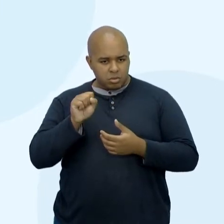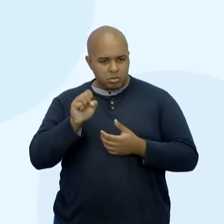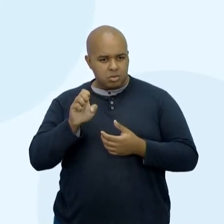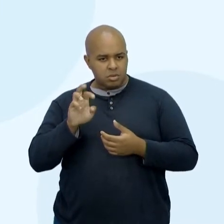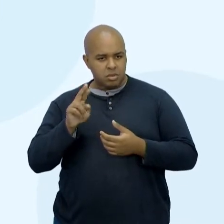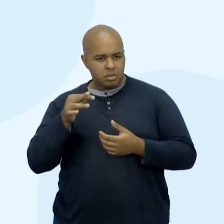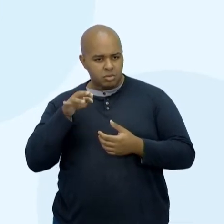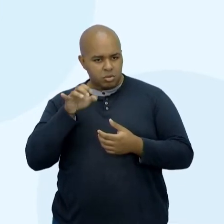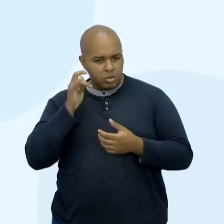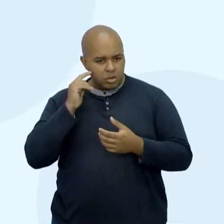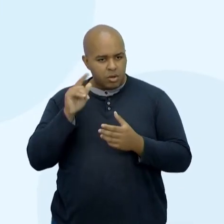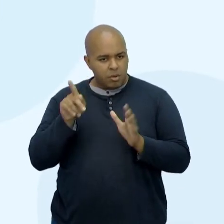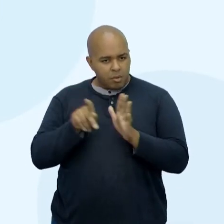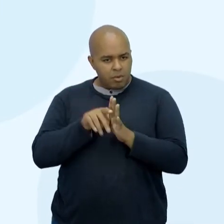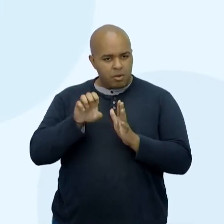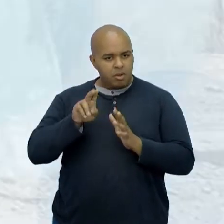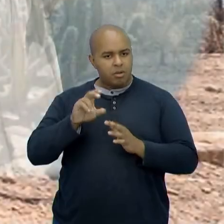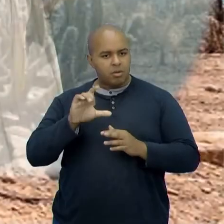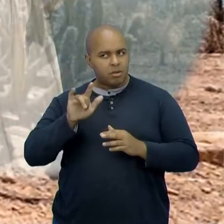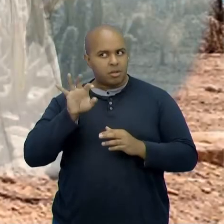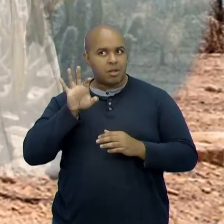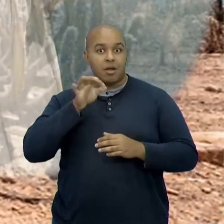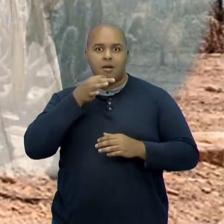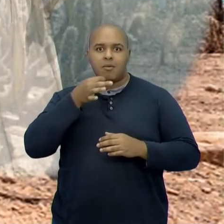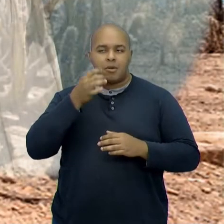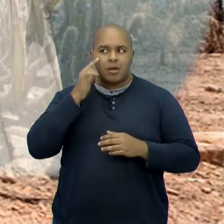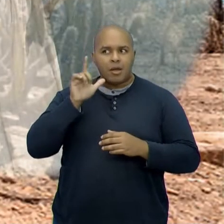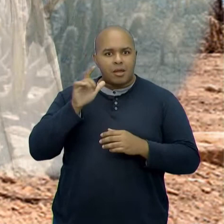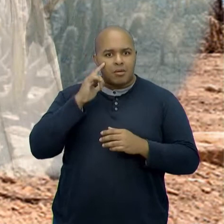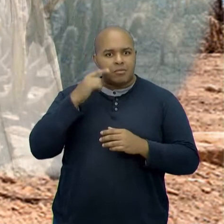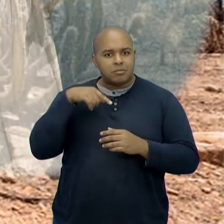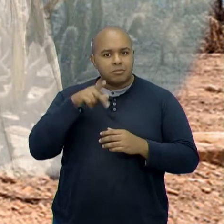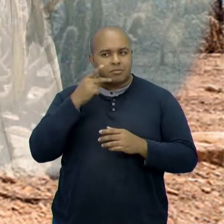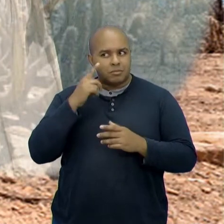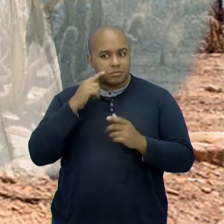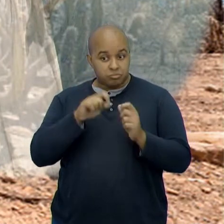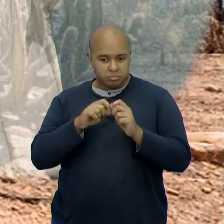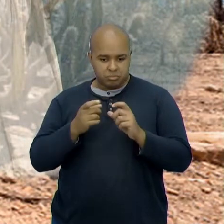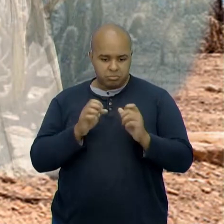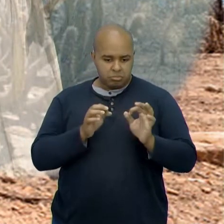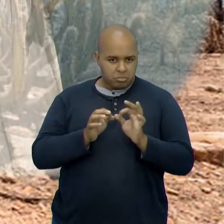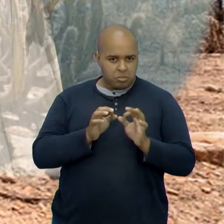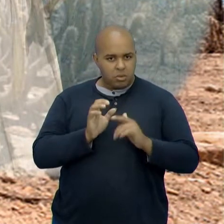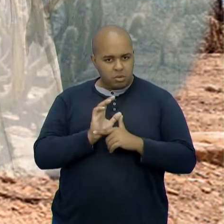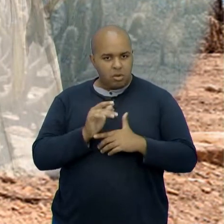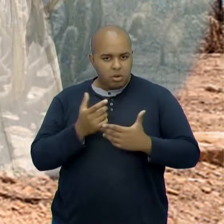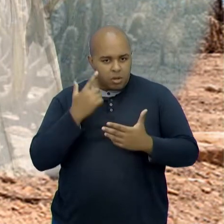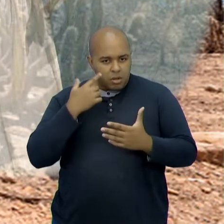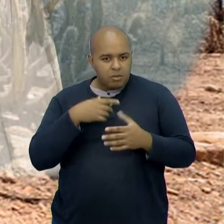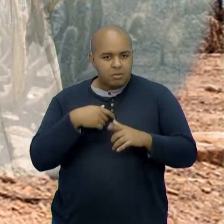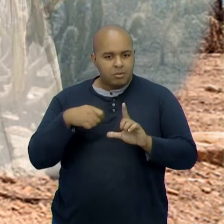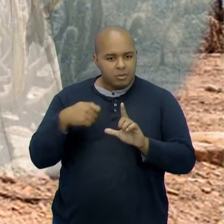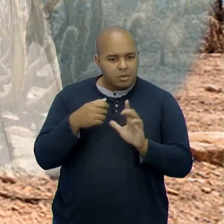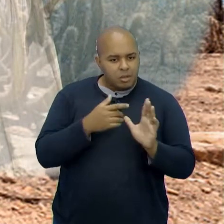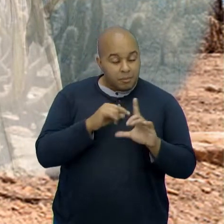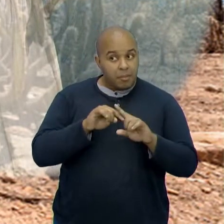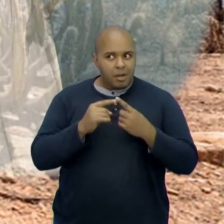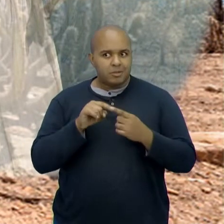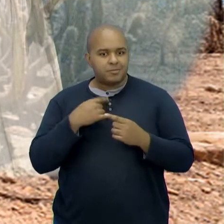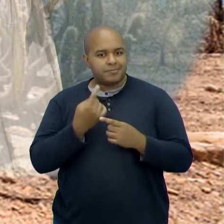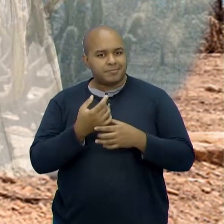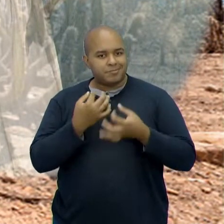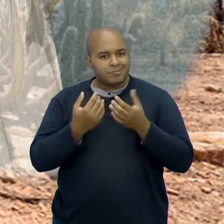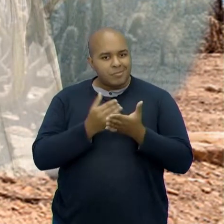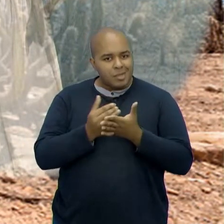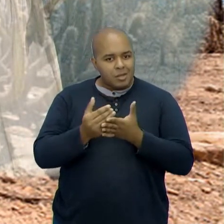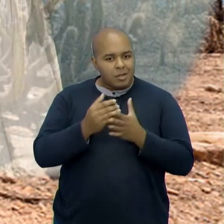legal. Então, no argumento, a ideia vamos fazer uma resenha sobre o filme, obviamente é uma vídeo resenha, mas a gente vai